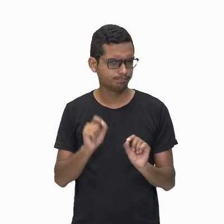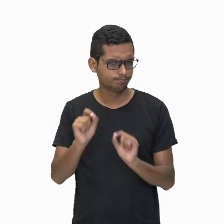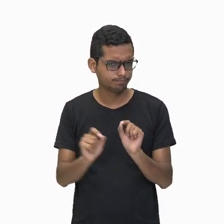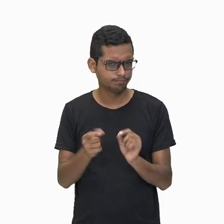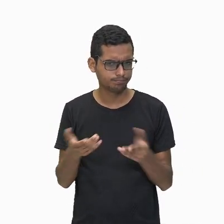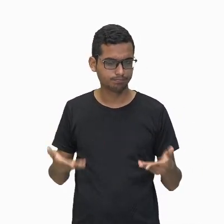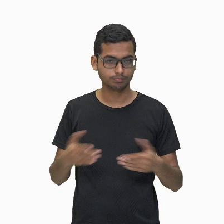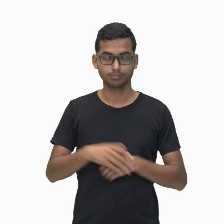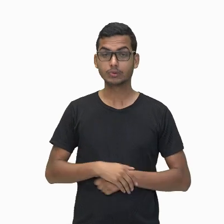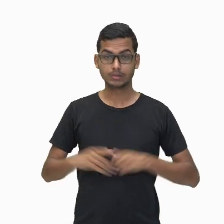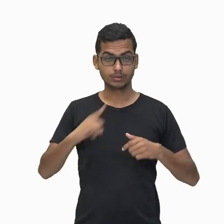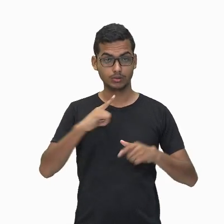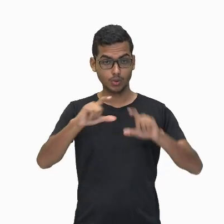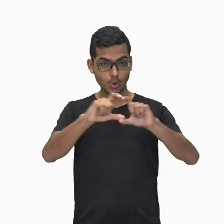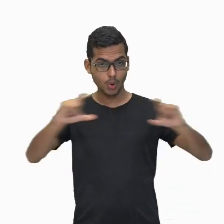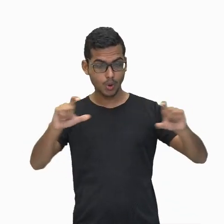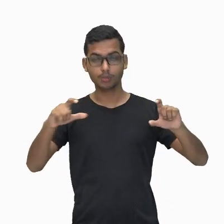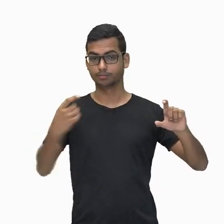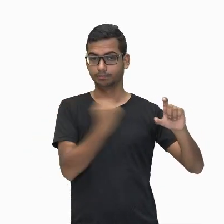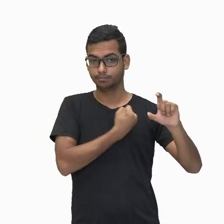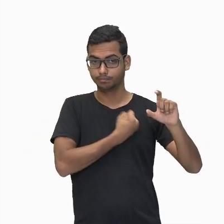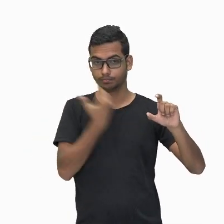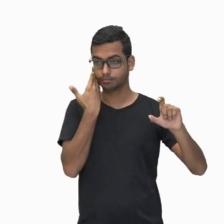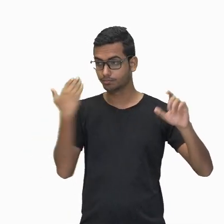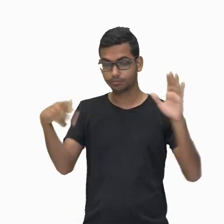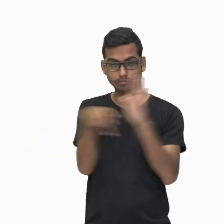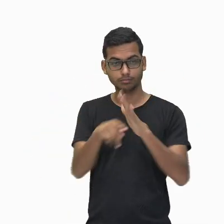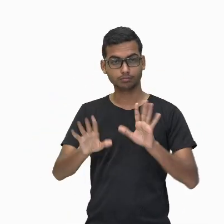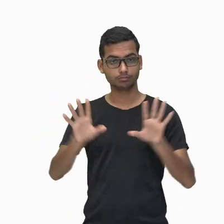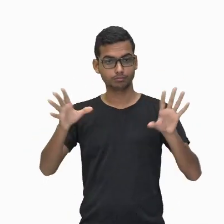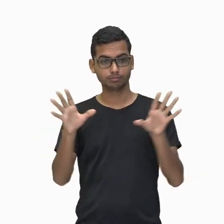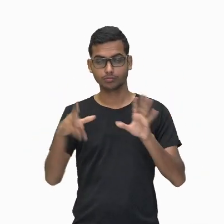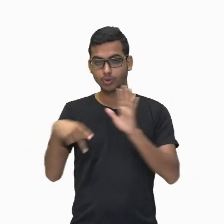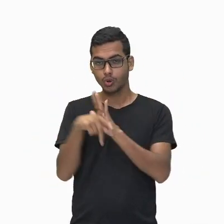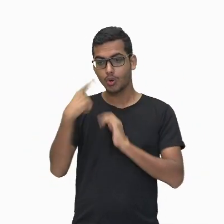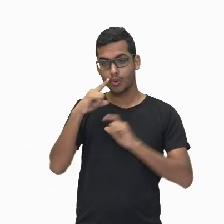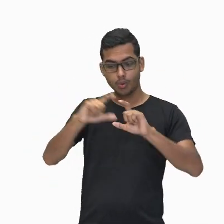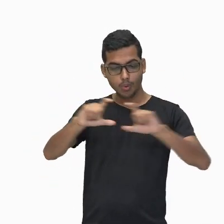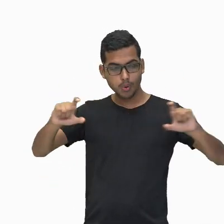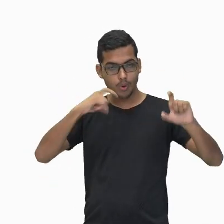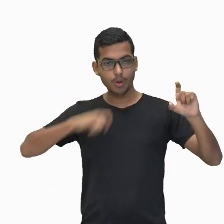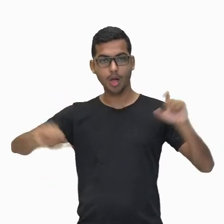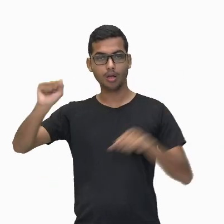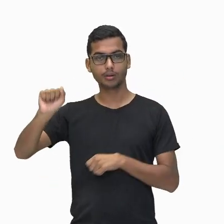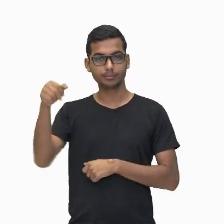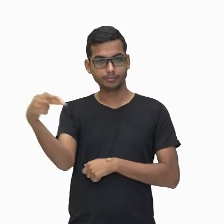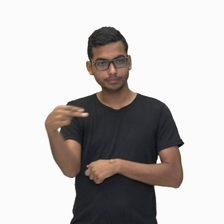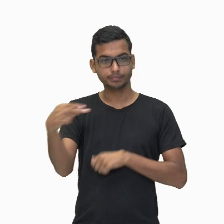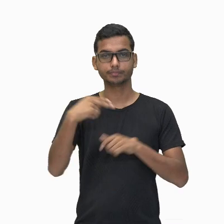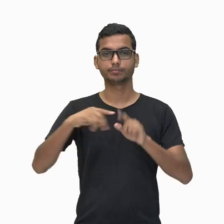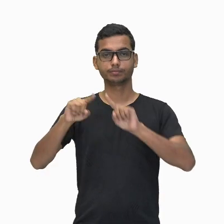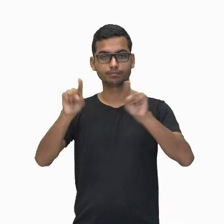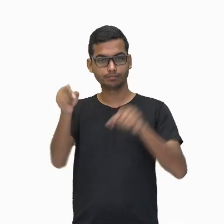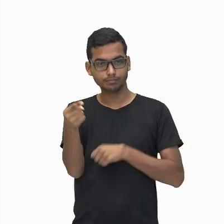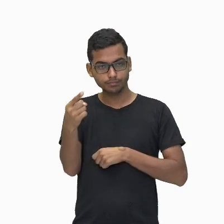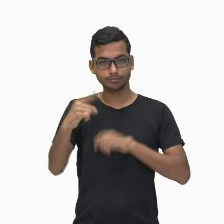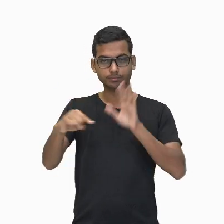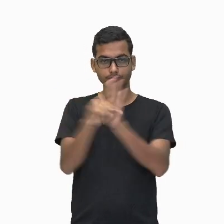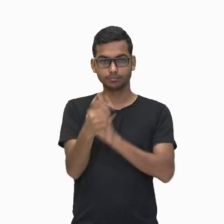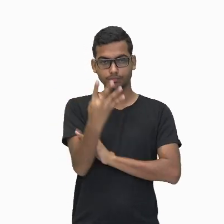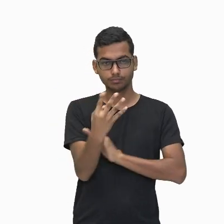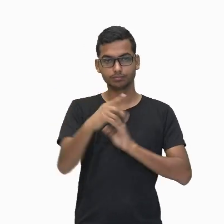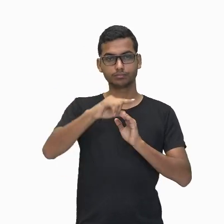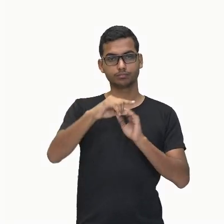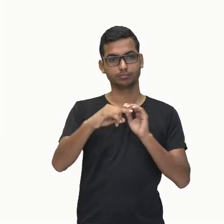Temos aqui os conjuntos. O conjunto A, com os valores menos 4, menos 2, 0, 1 e